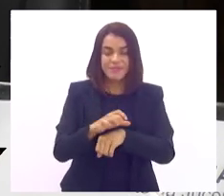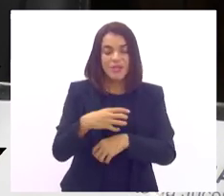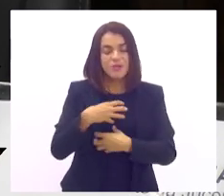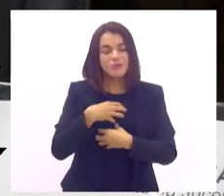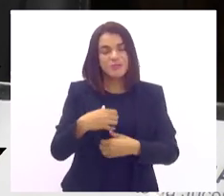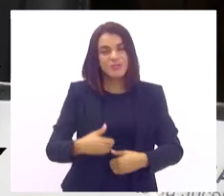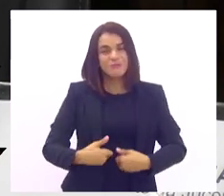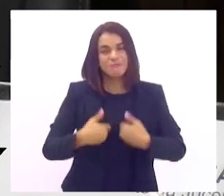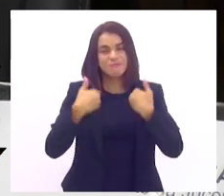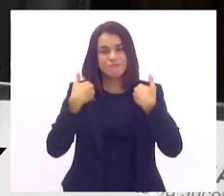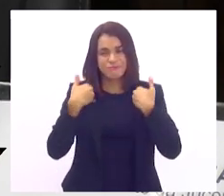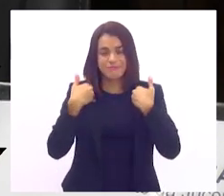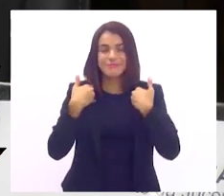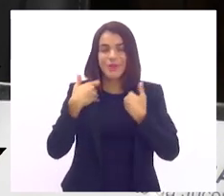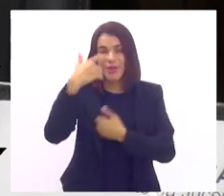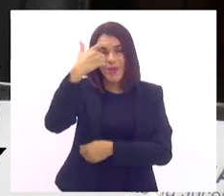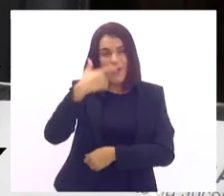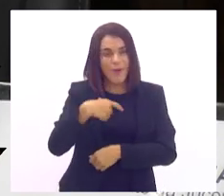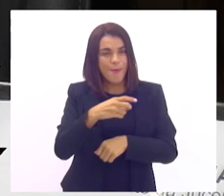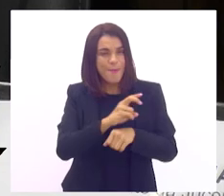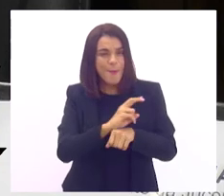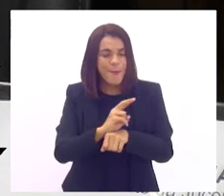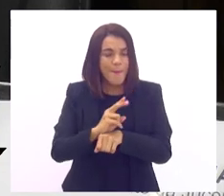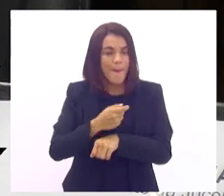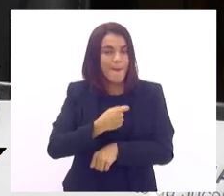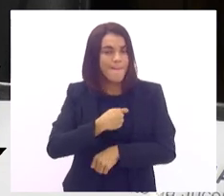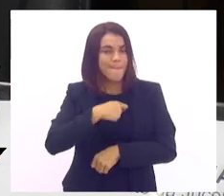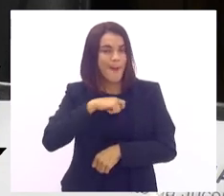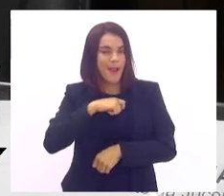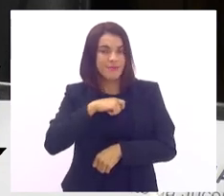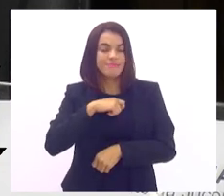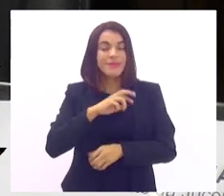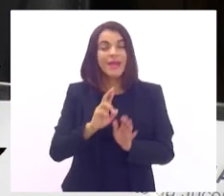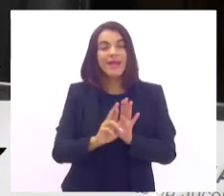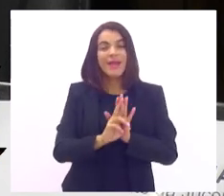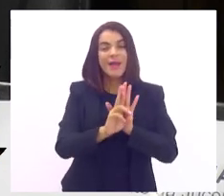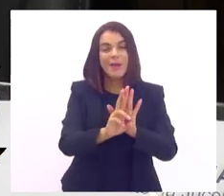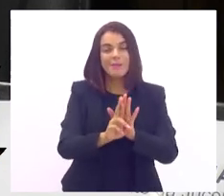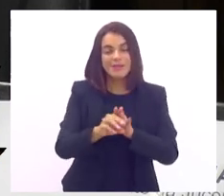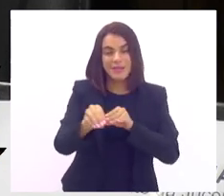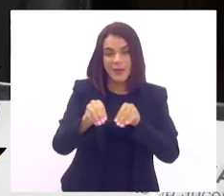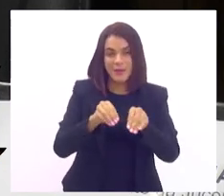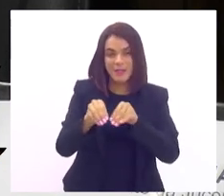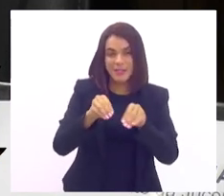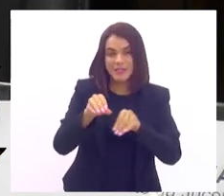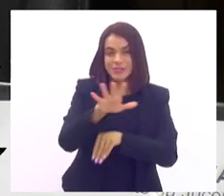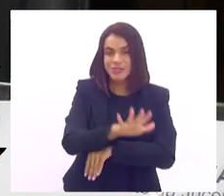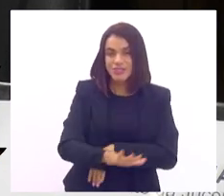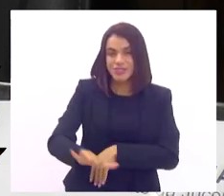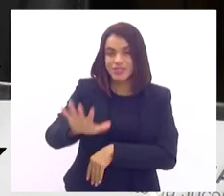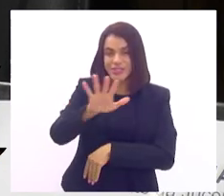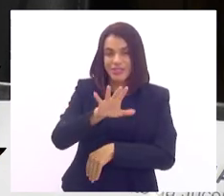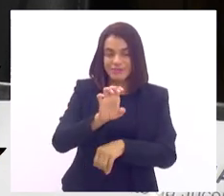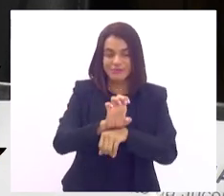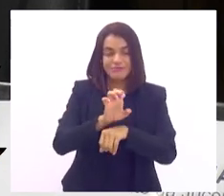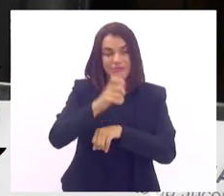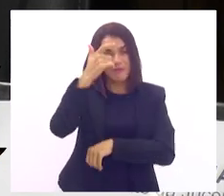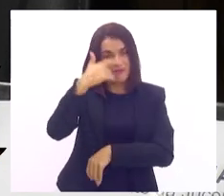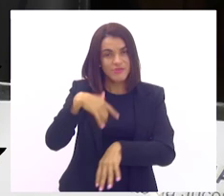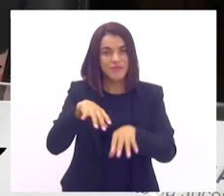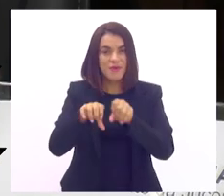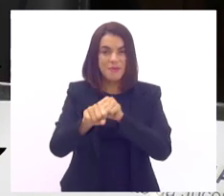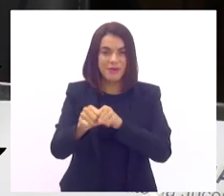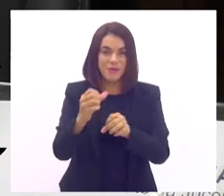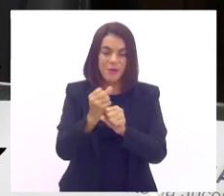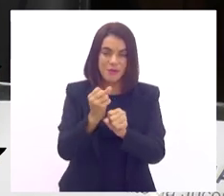como auditor do Estado de carreira, estar representando aqui a Controladoria Geral do Estado. Sou contador também.